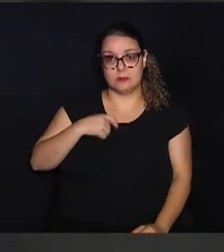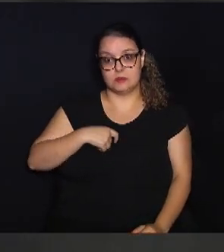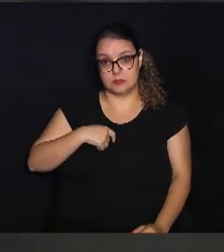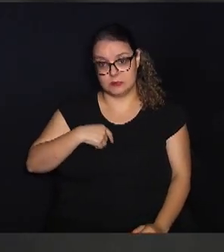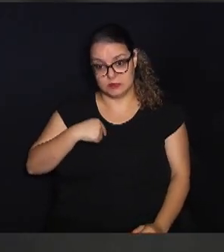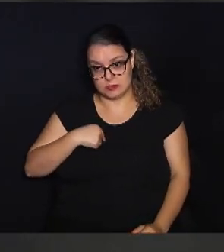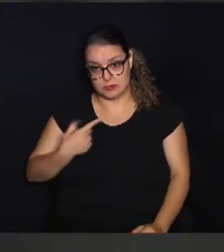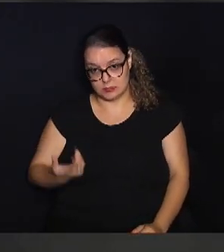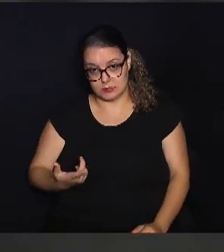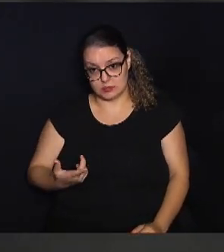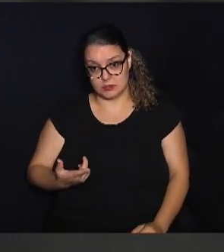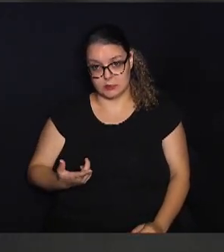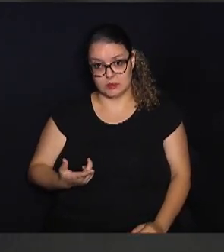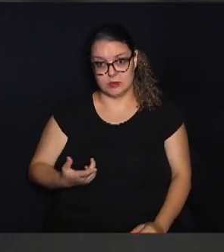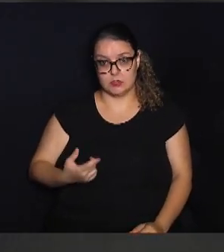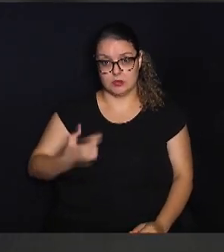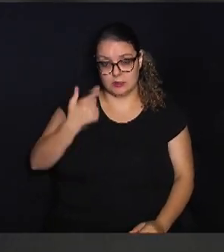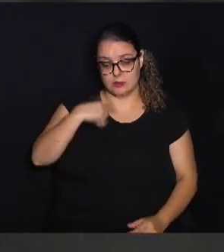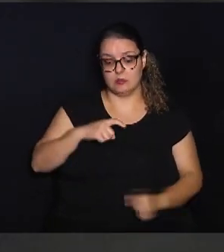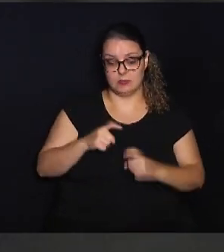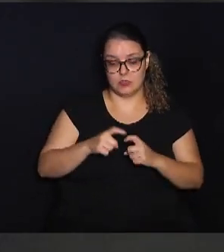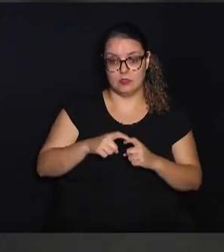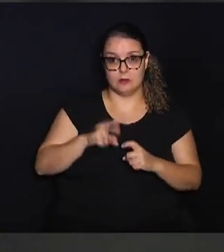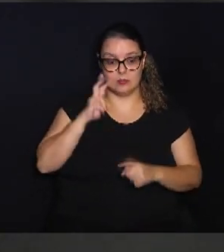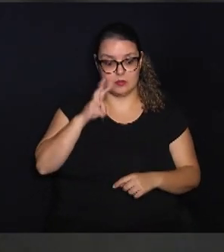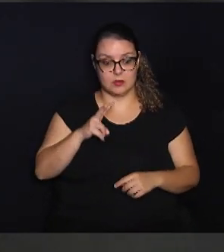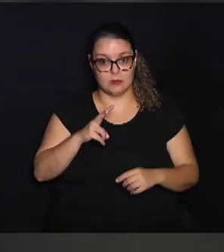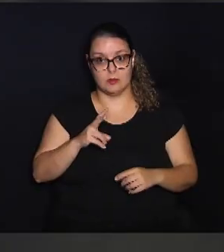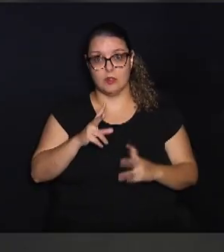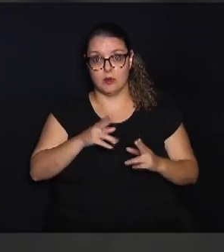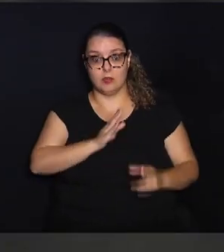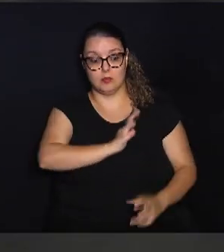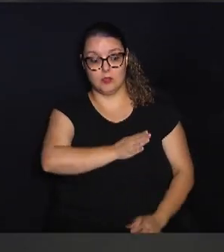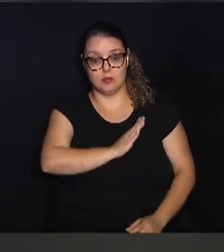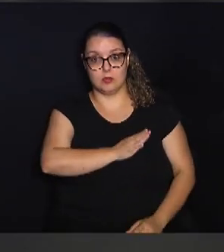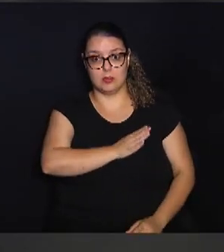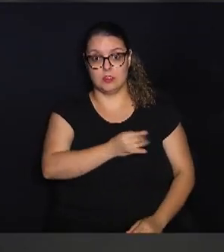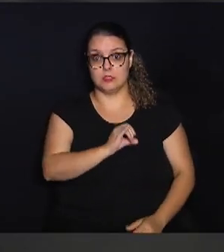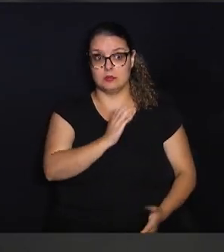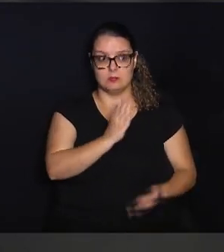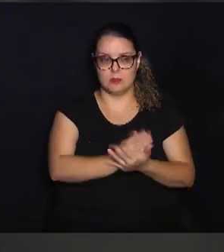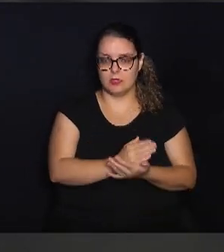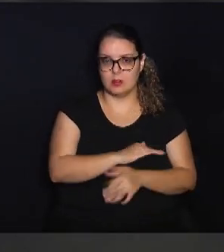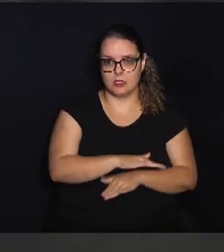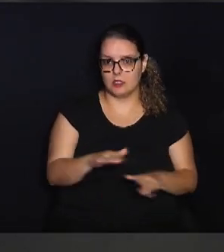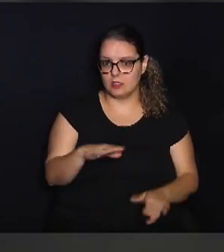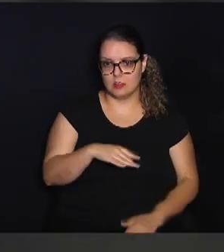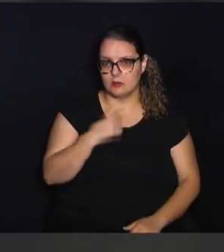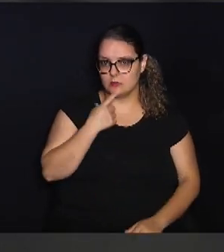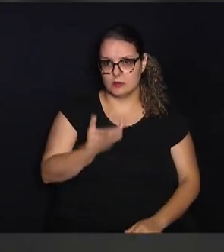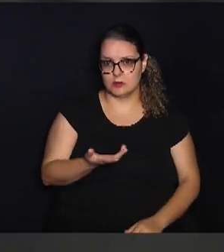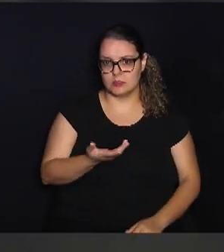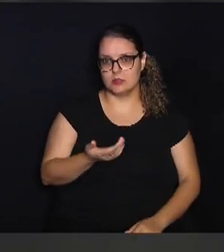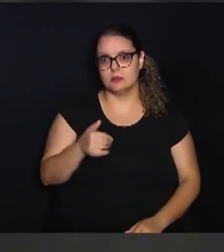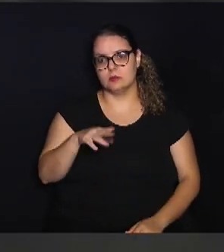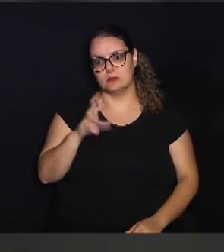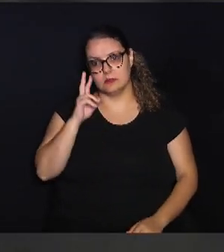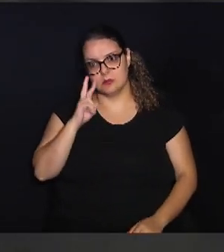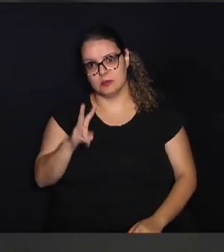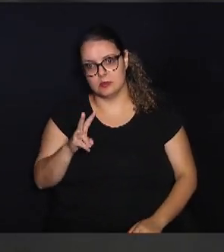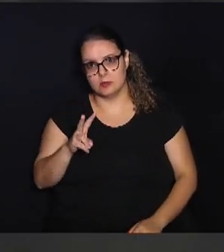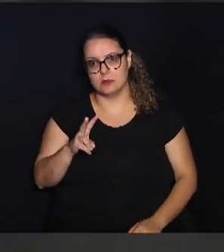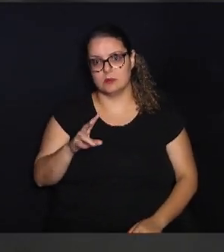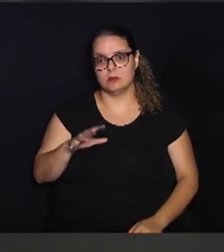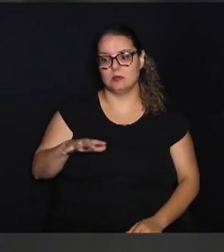que ali é o coração da cidade, que, se esse cara aqui parar de bater, a cidade acaba, né? Então, por mais que a gente veja regiões